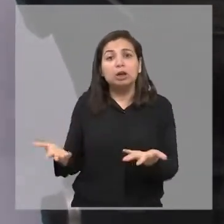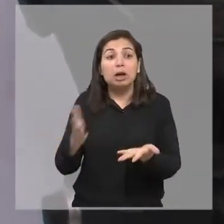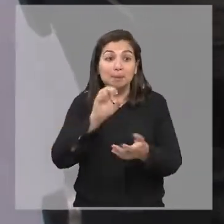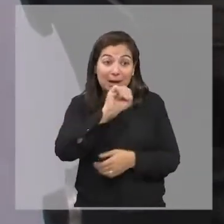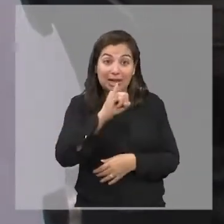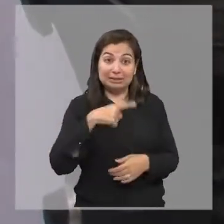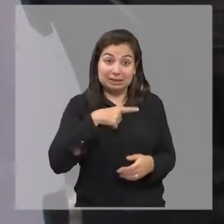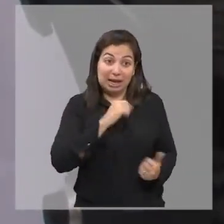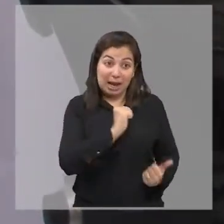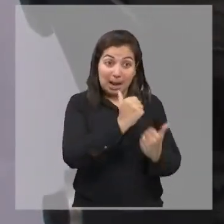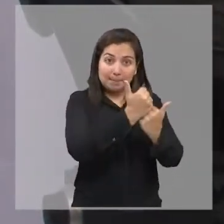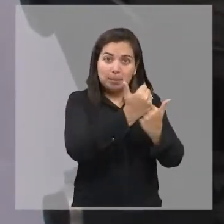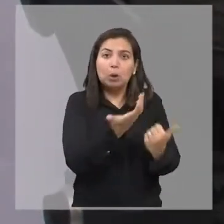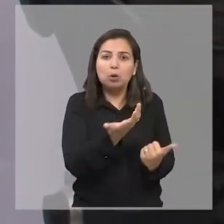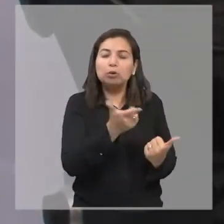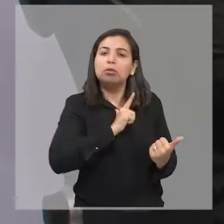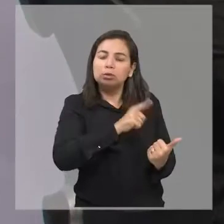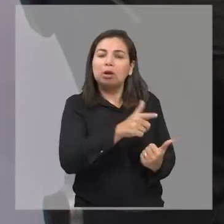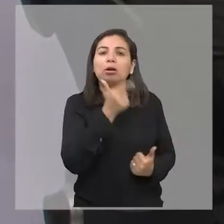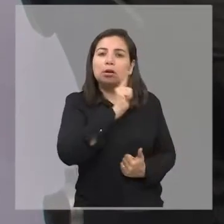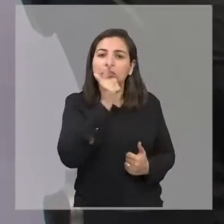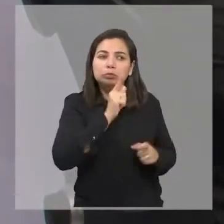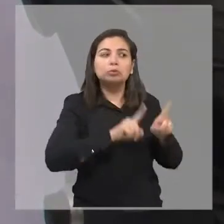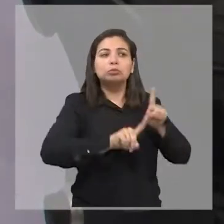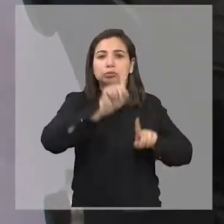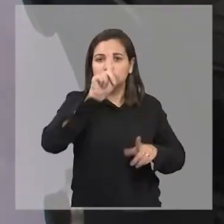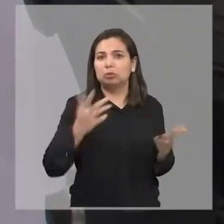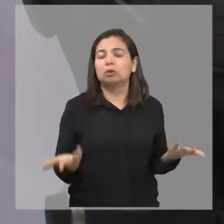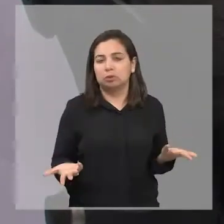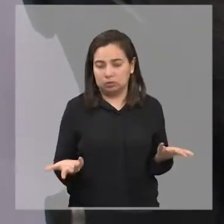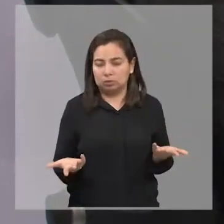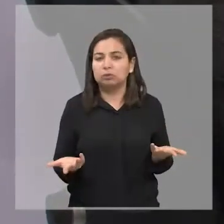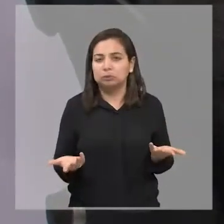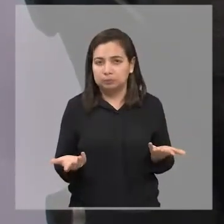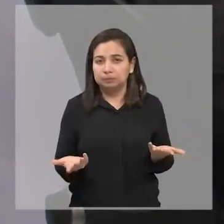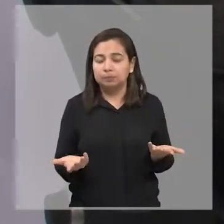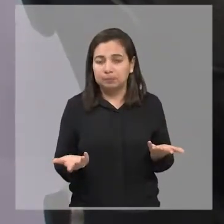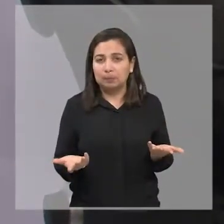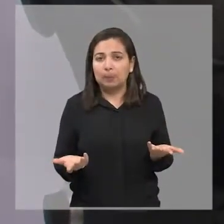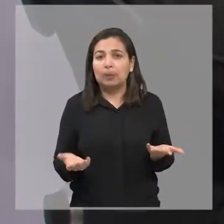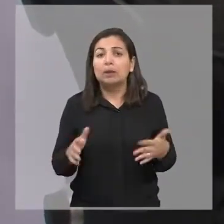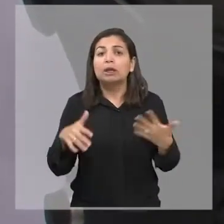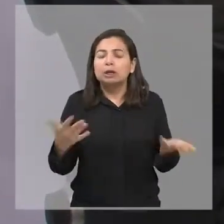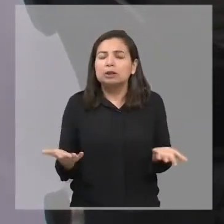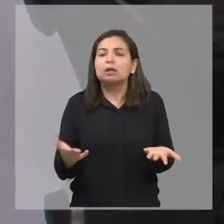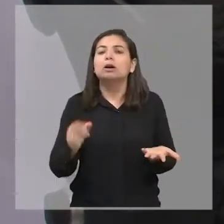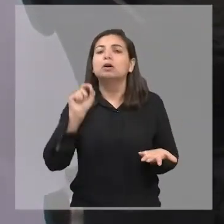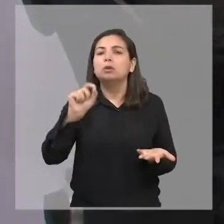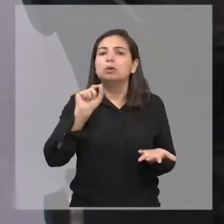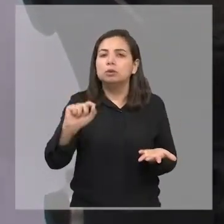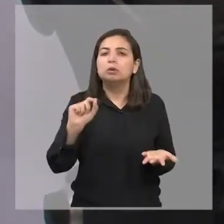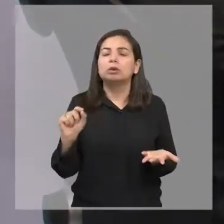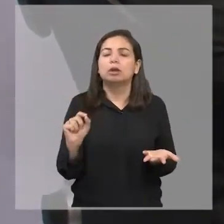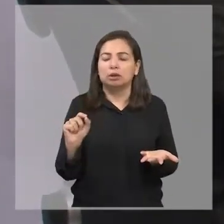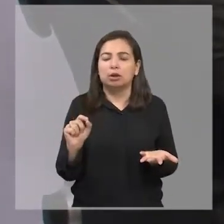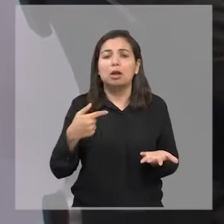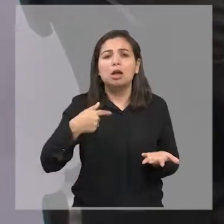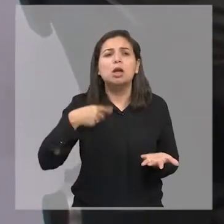também. Porque qualquer desigualdade, ela gera uma distorção. Não existe almoço grátis. Nós precisamos ser, assim, é